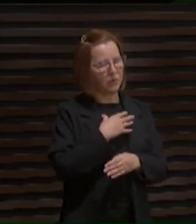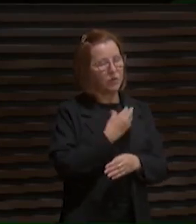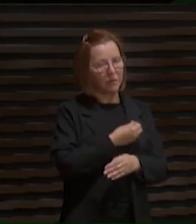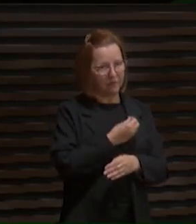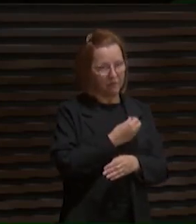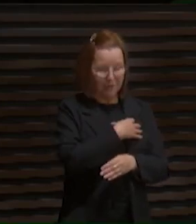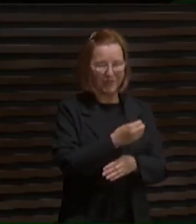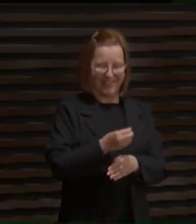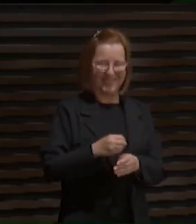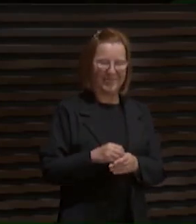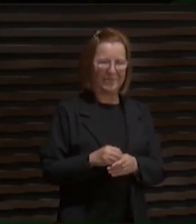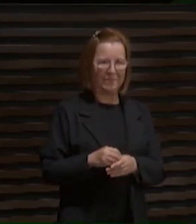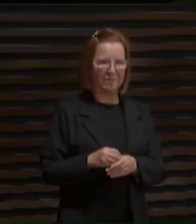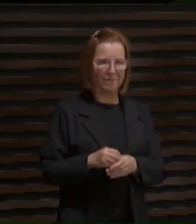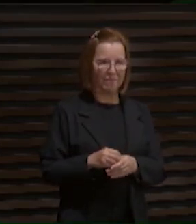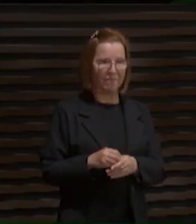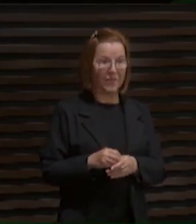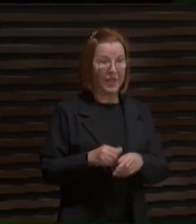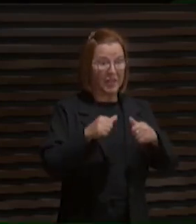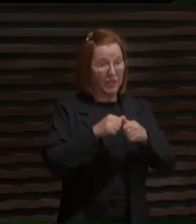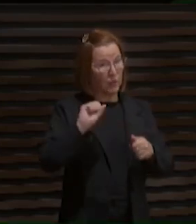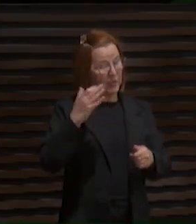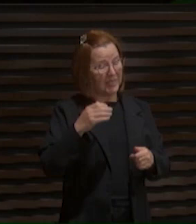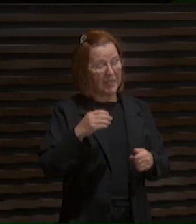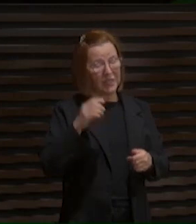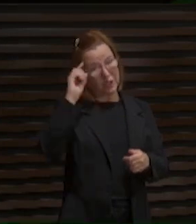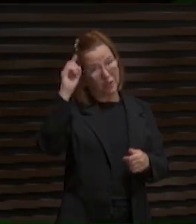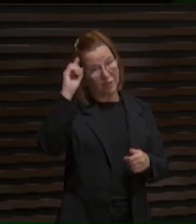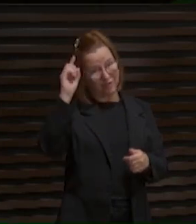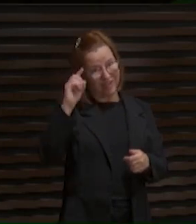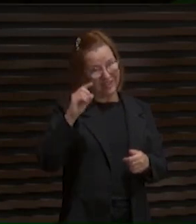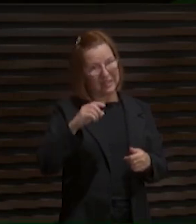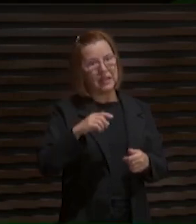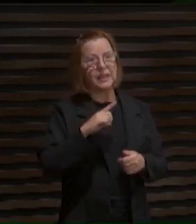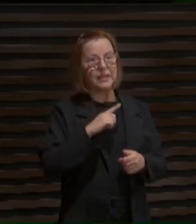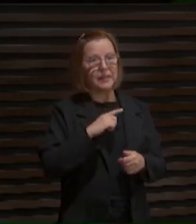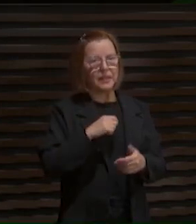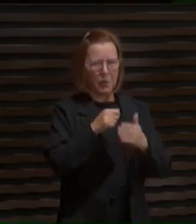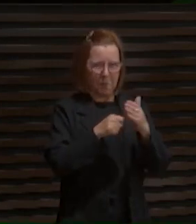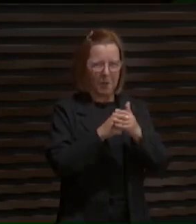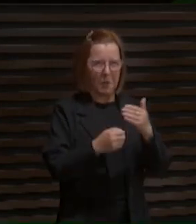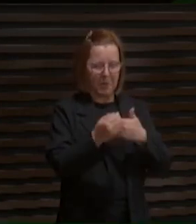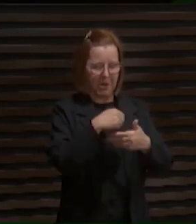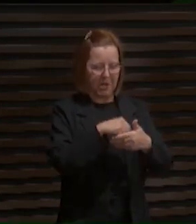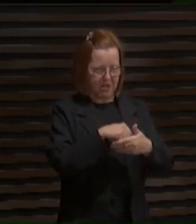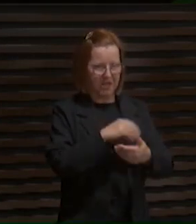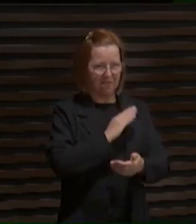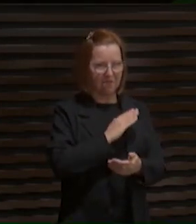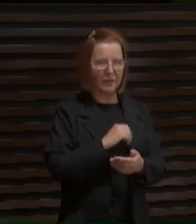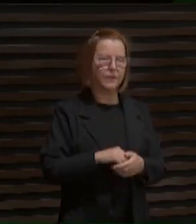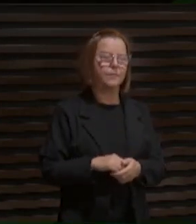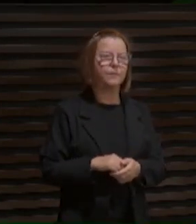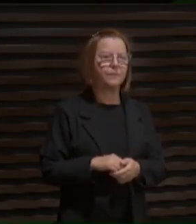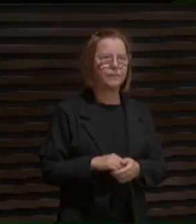vidas. Existem essas duas vontades. Existe essa luta interna nossa. Por que com o nosso Senhor a gente